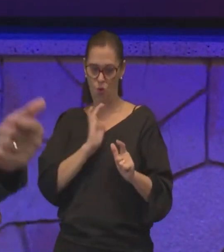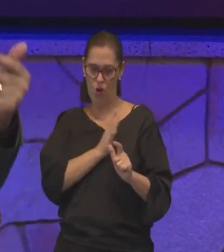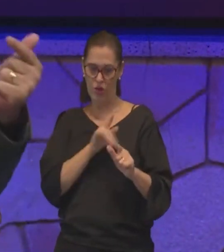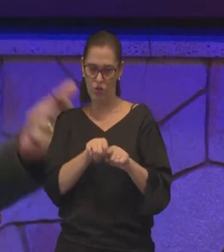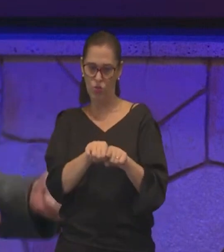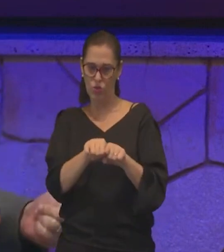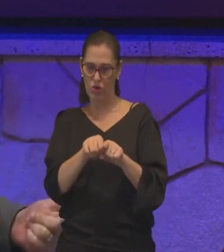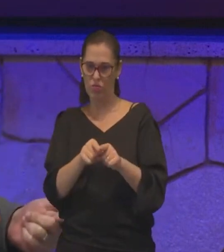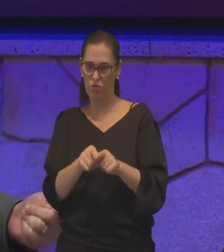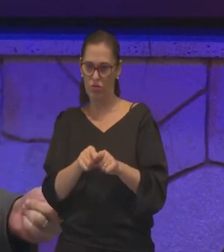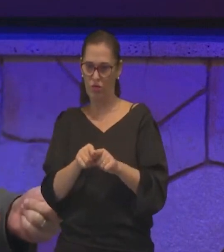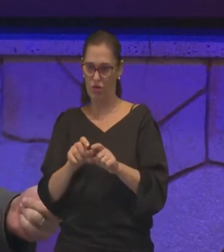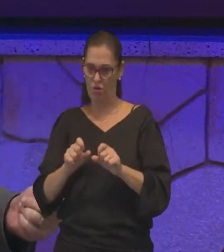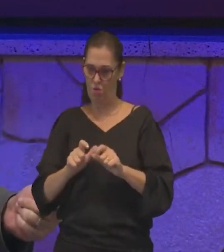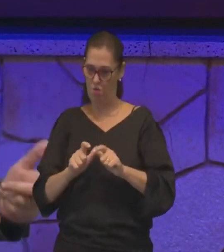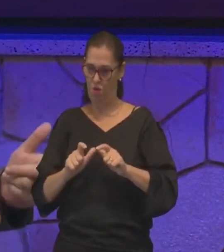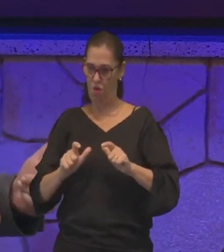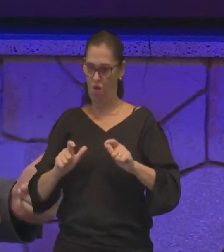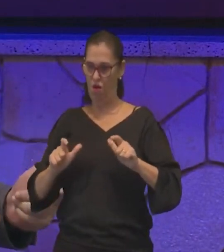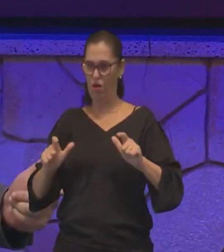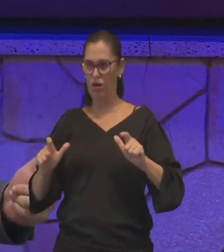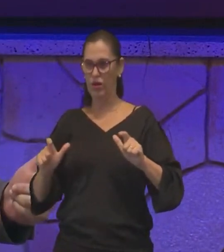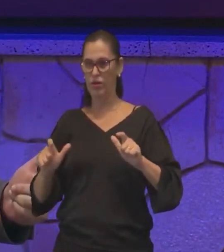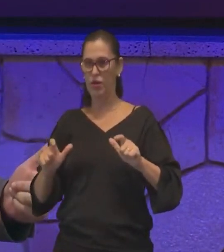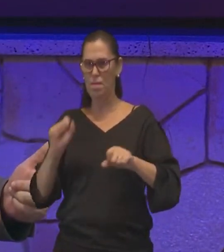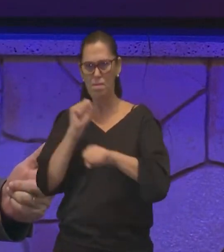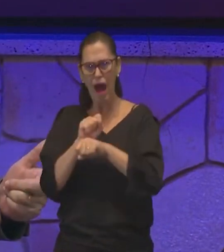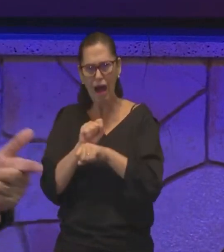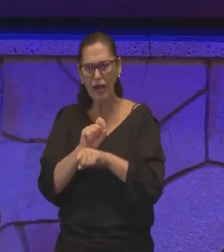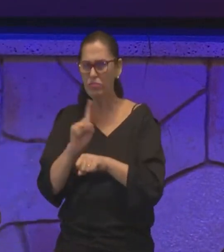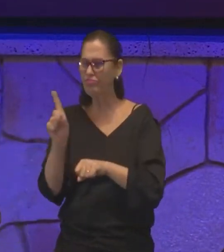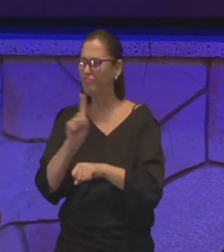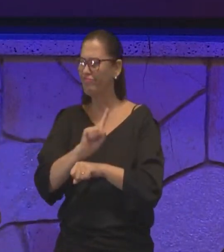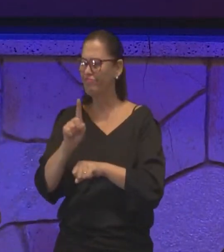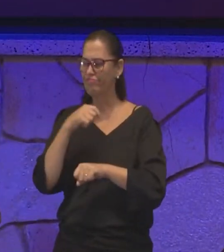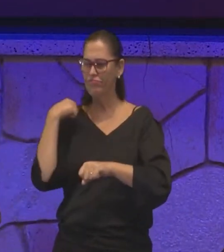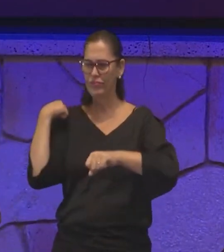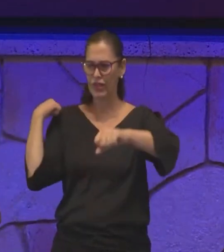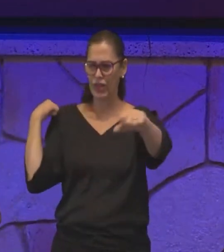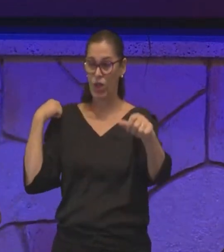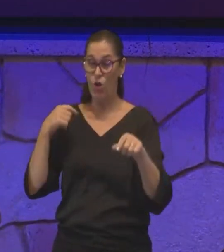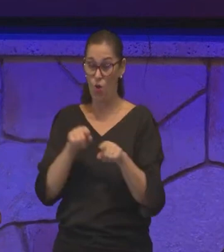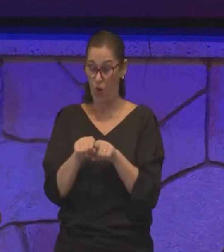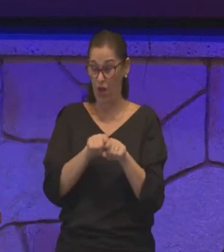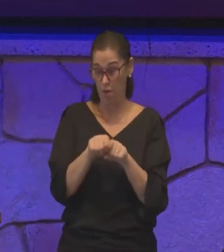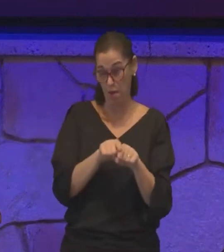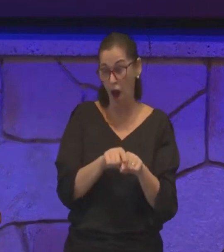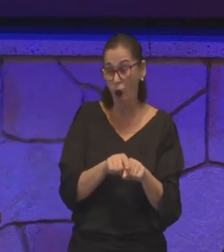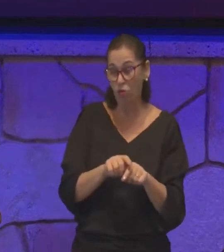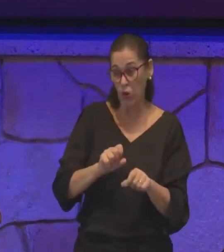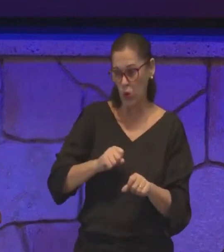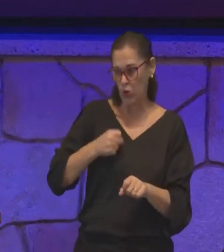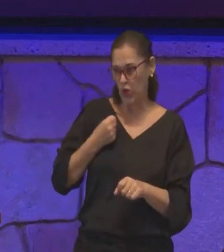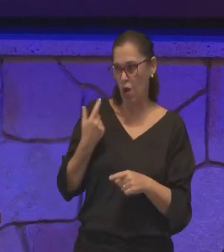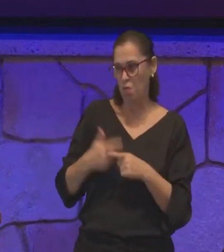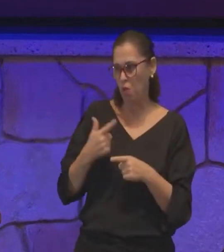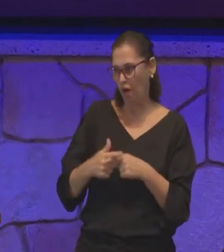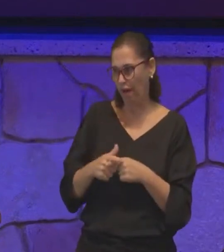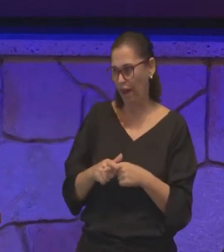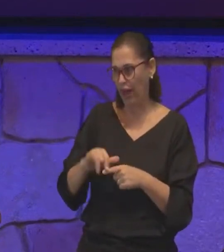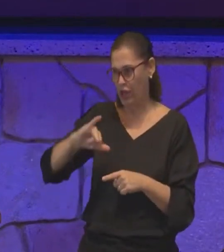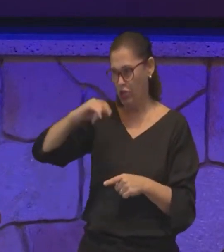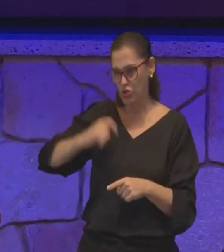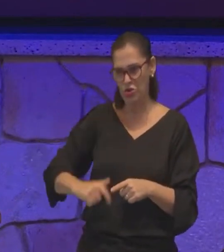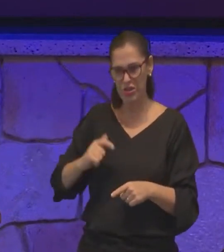O ódio se intensifica, não para. Ele é odiado porque o seu pai gosta mais dele, é o privilégio, é